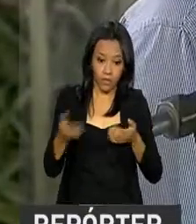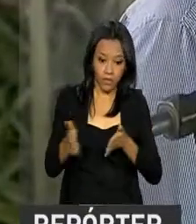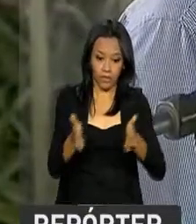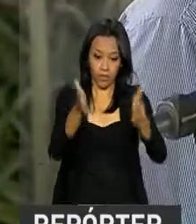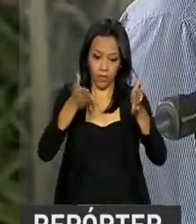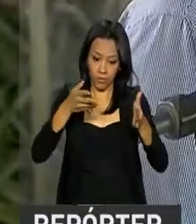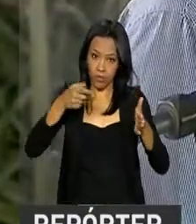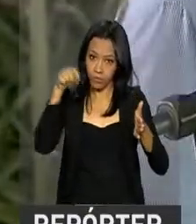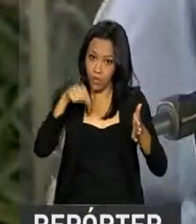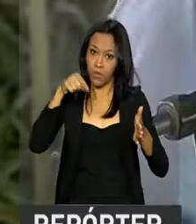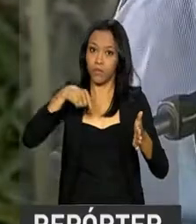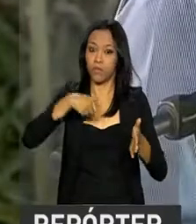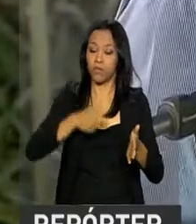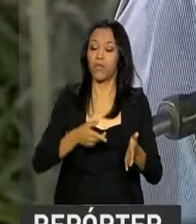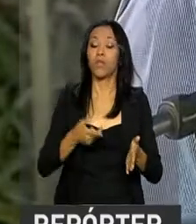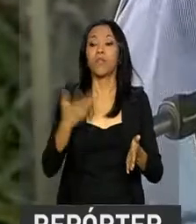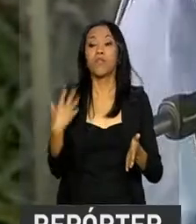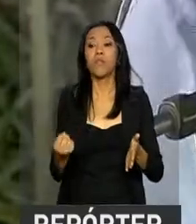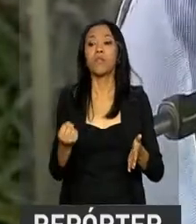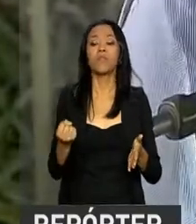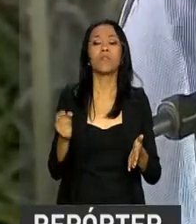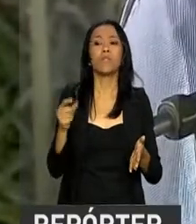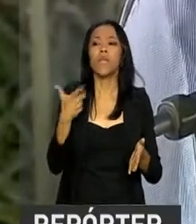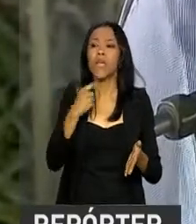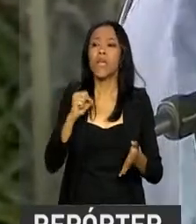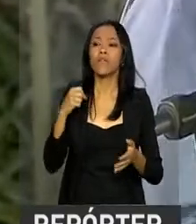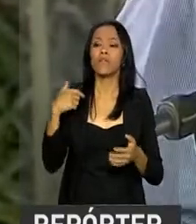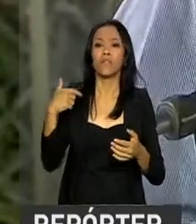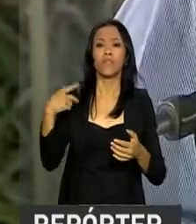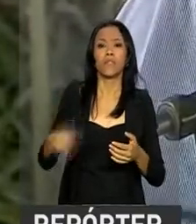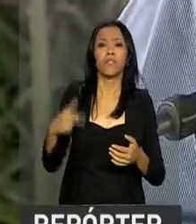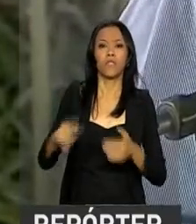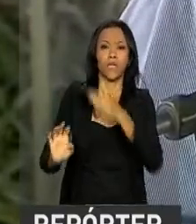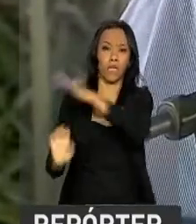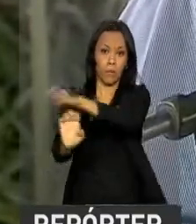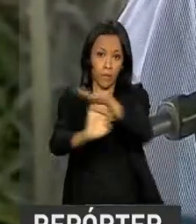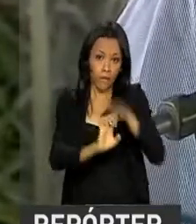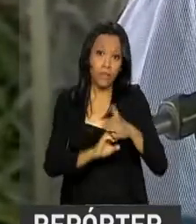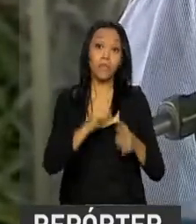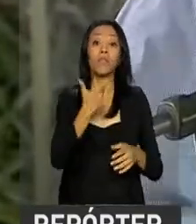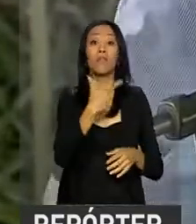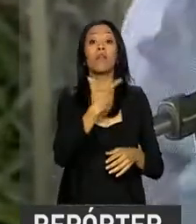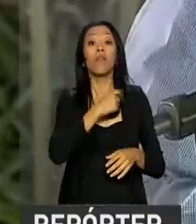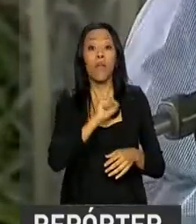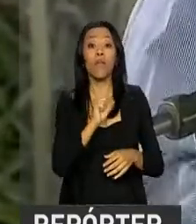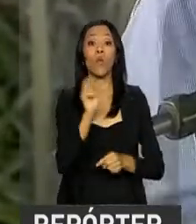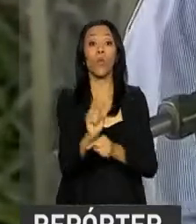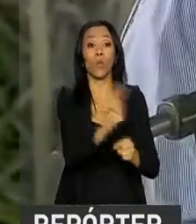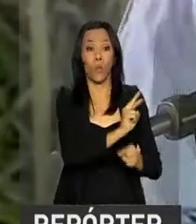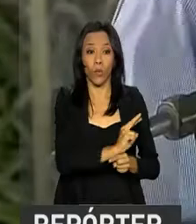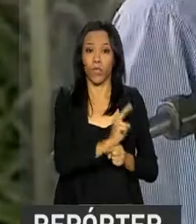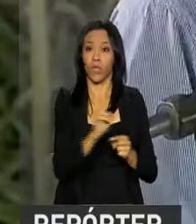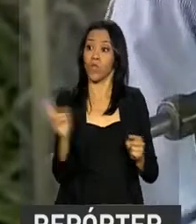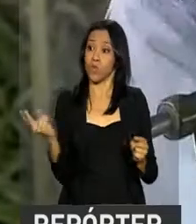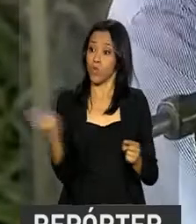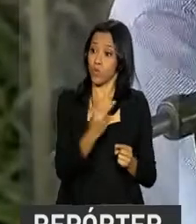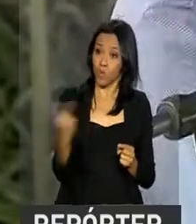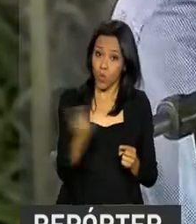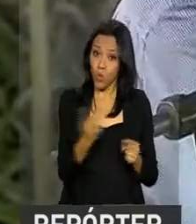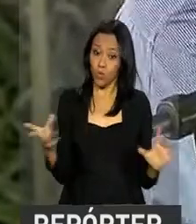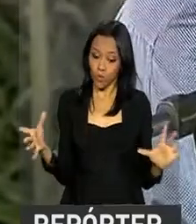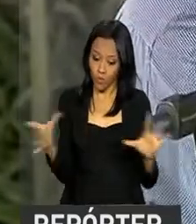portanto juntar aqueles que são produtores com aqueles que preservam o meio ambiente e nenhum nem outro fará